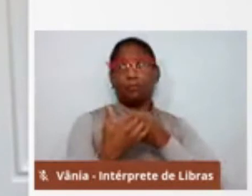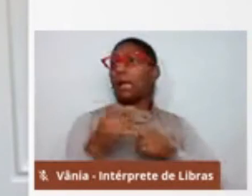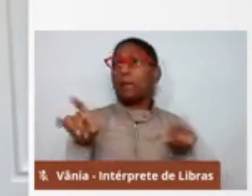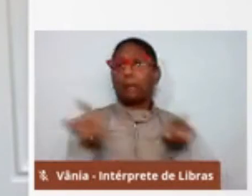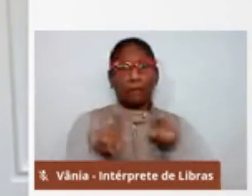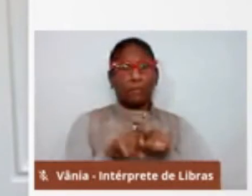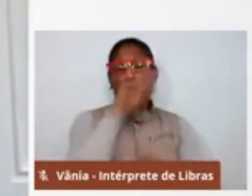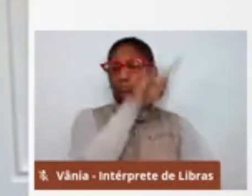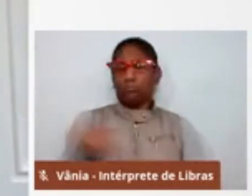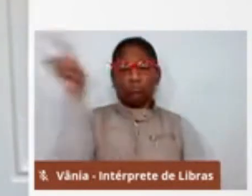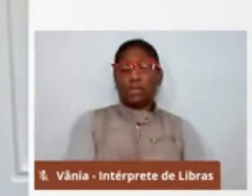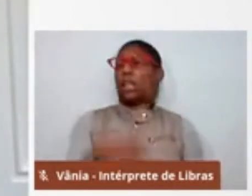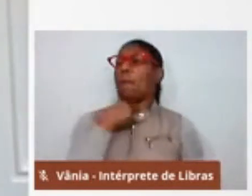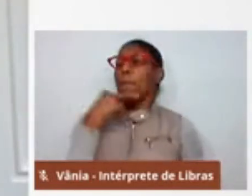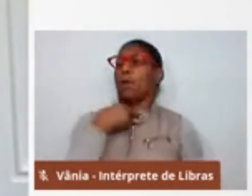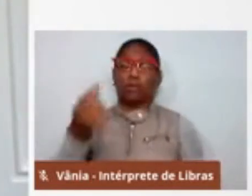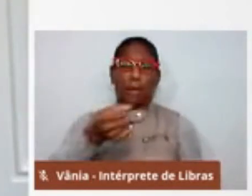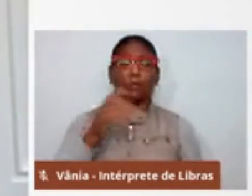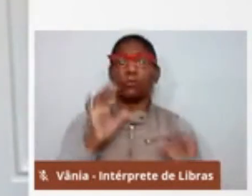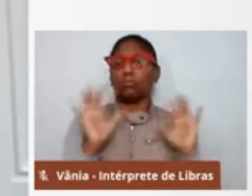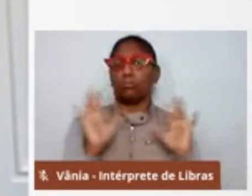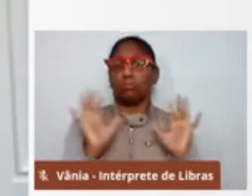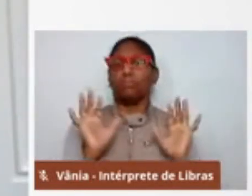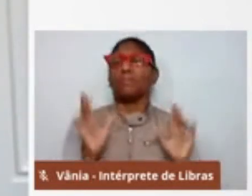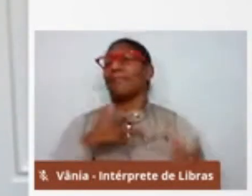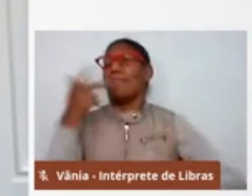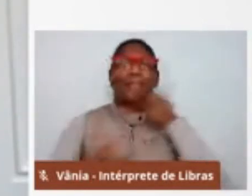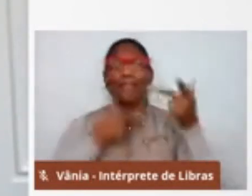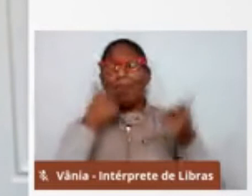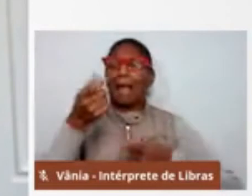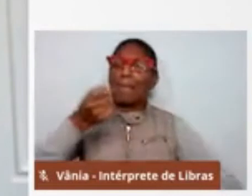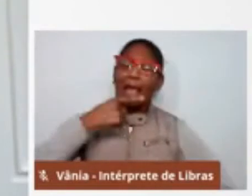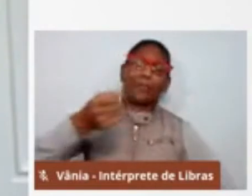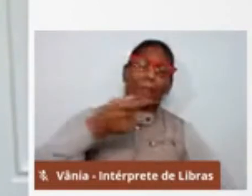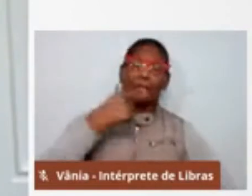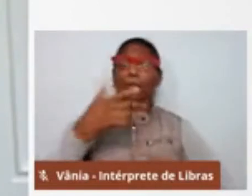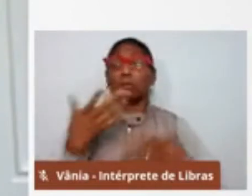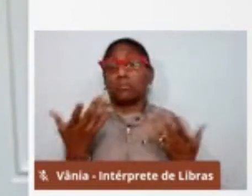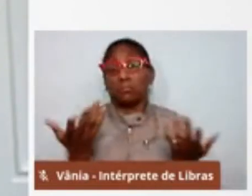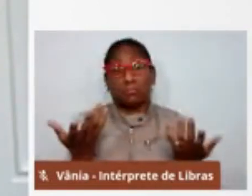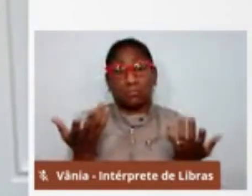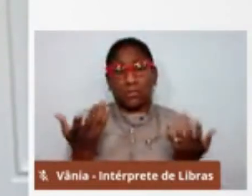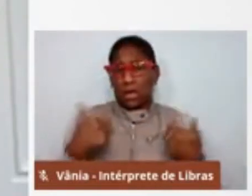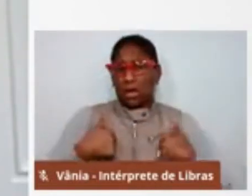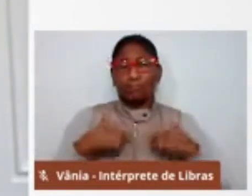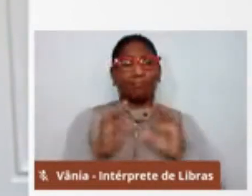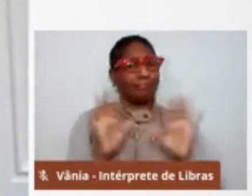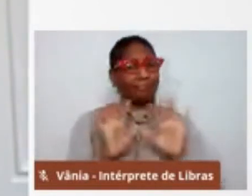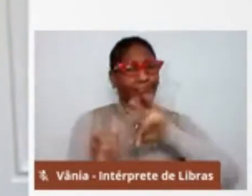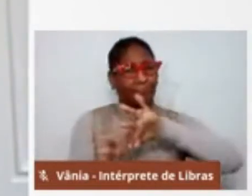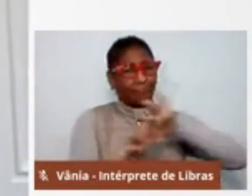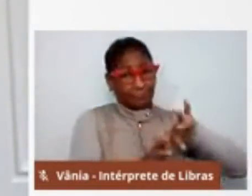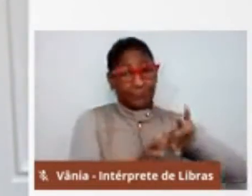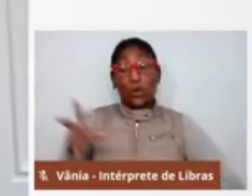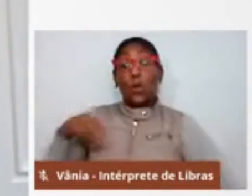dos medicamentos que estão sendo tão falados, porque esta decisão é do médico, né? O médico